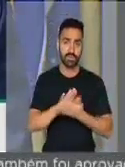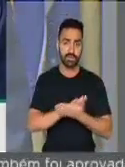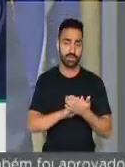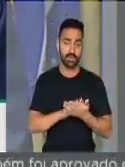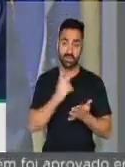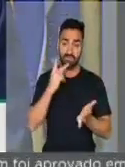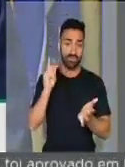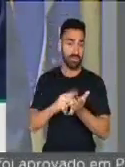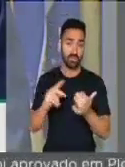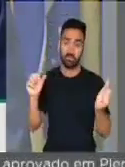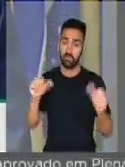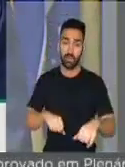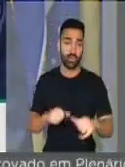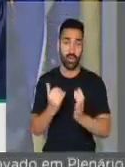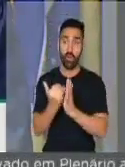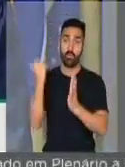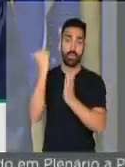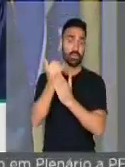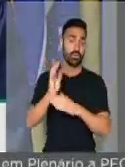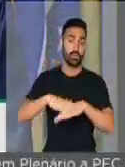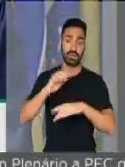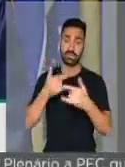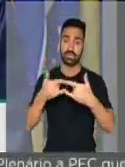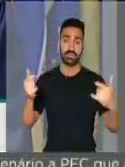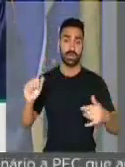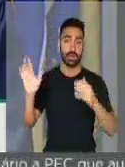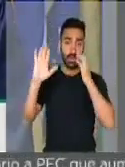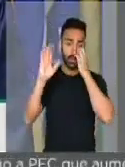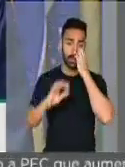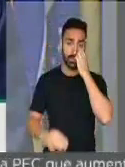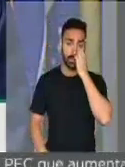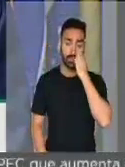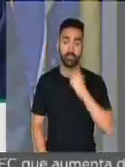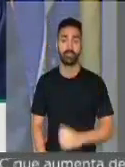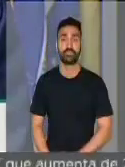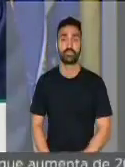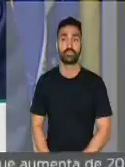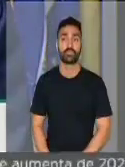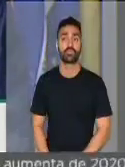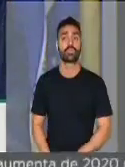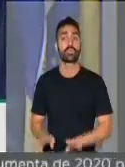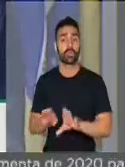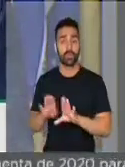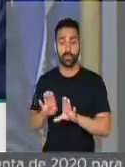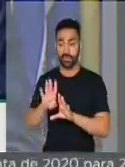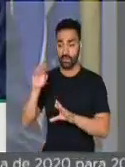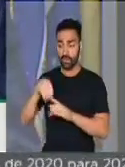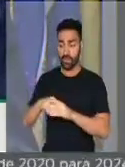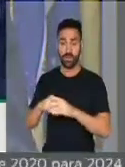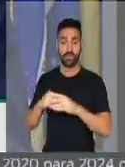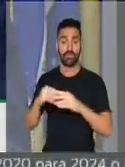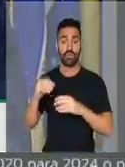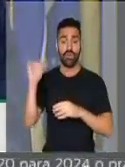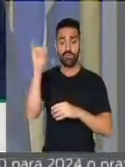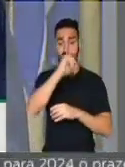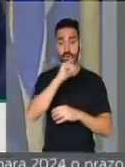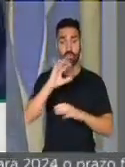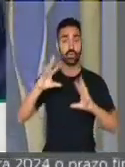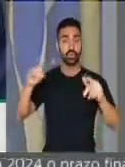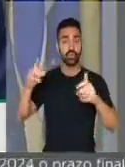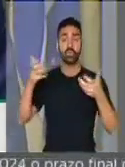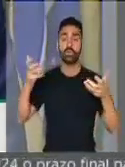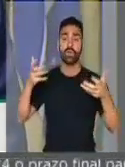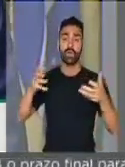aumentar, criou-se o desconforto da briga dentro dos aviões, que todo mundo agora quer viajar